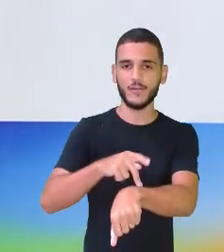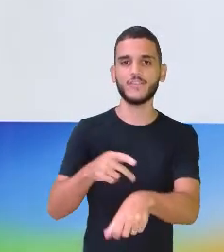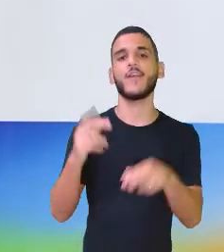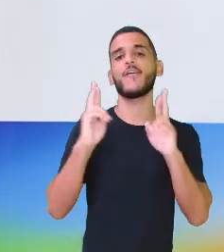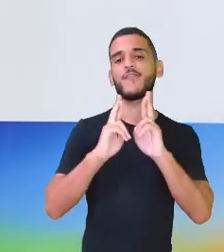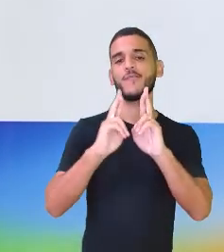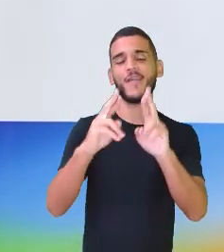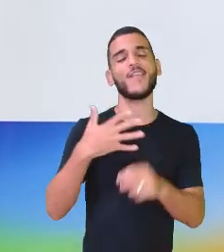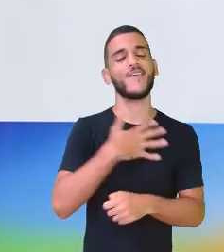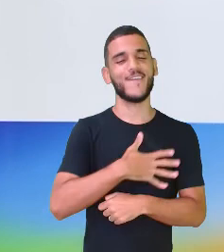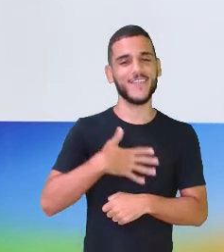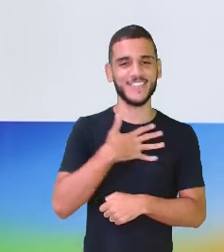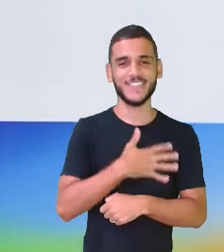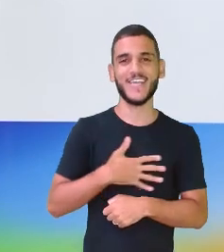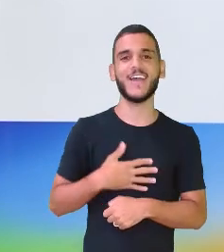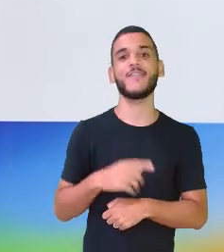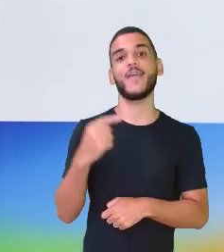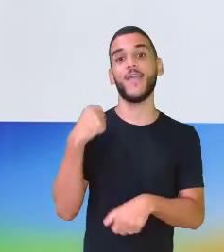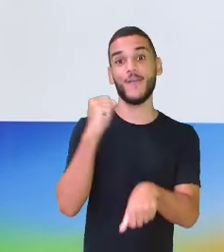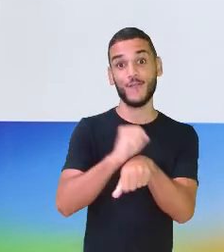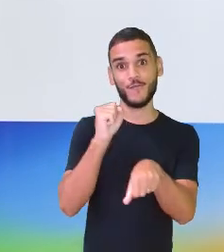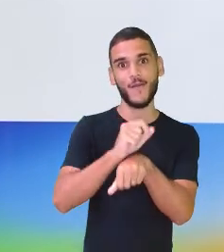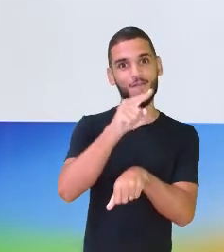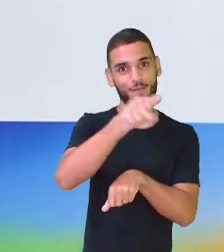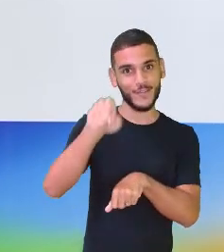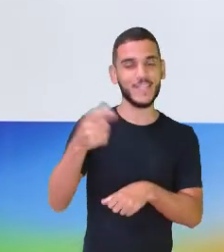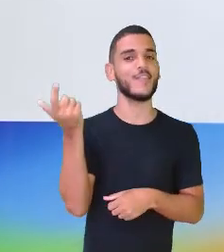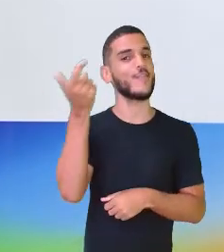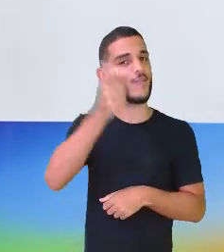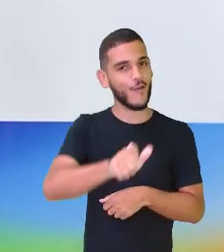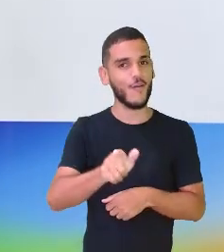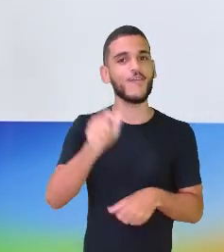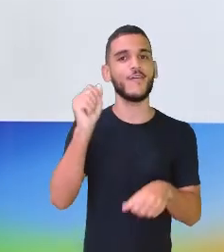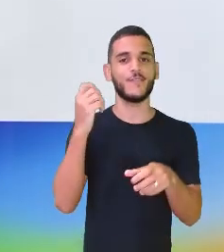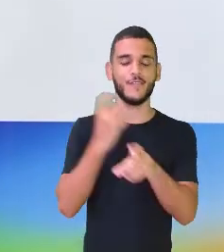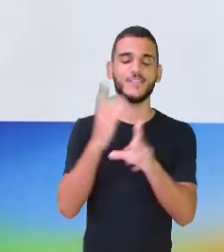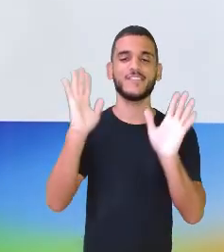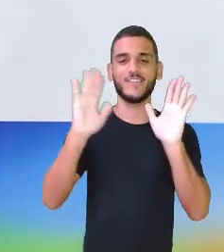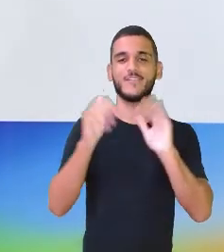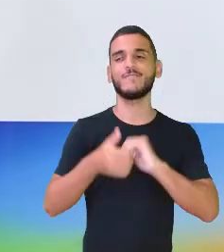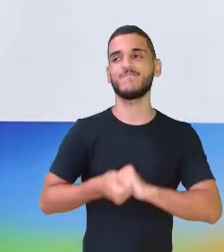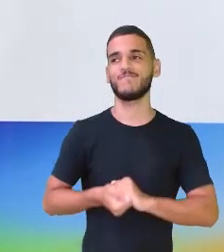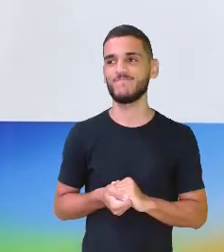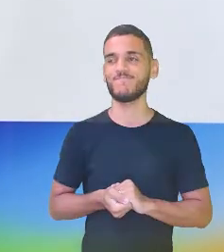Espero que vocês tenham gostado. Aguardo vocês para o nosso próximo encontro. Tchau, tchau.